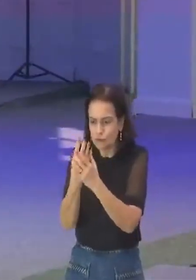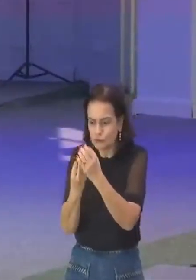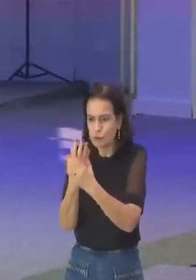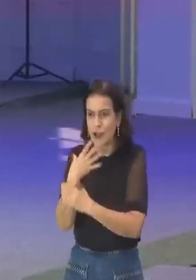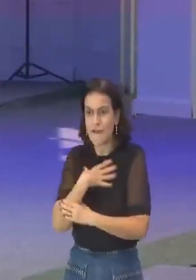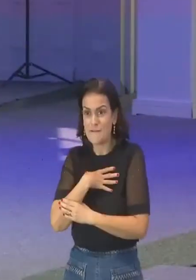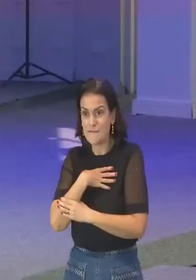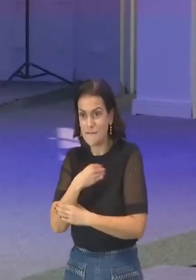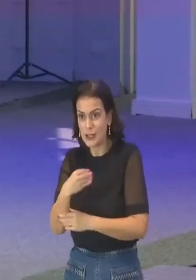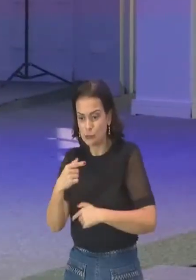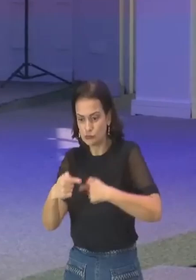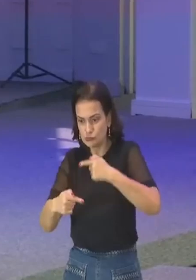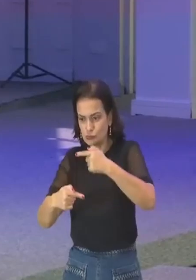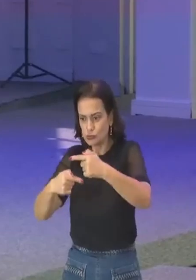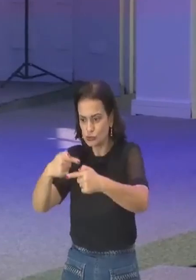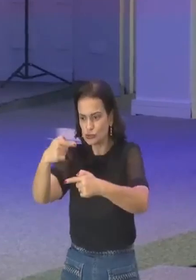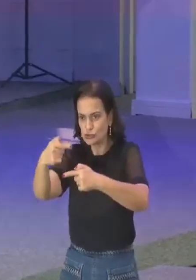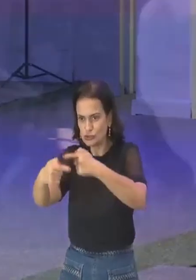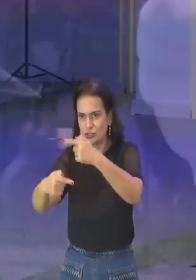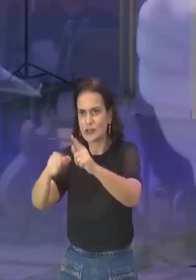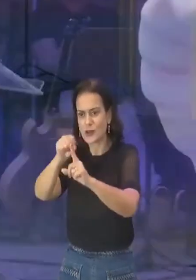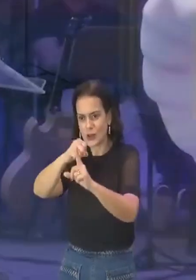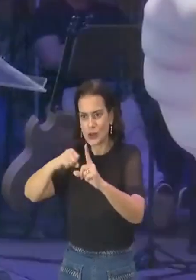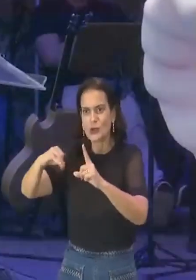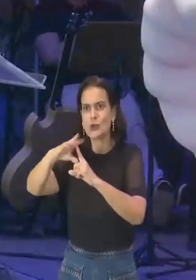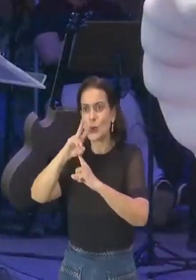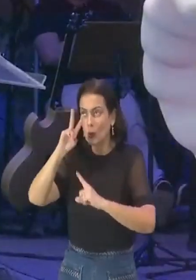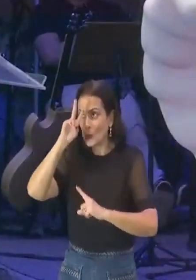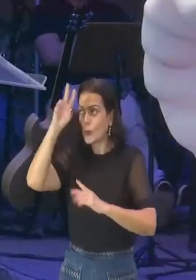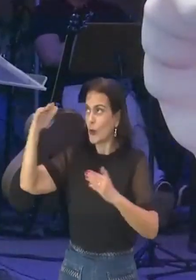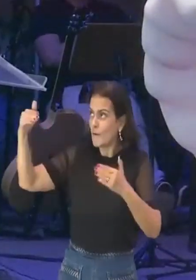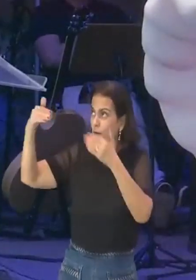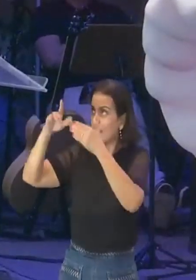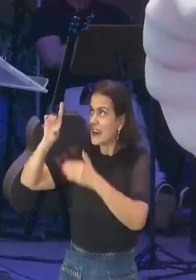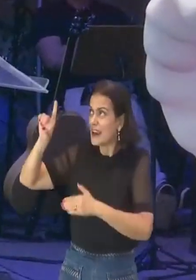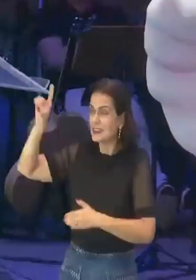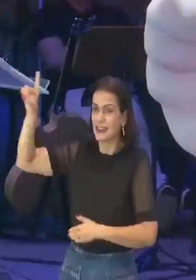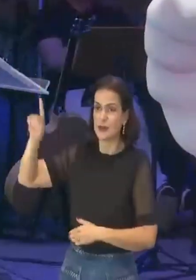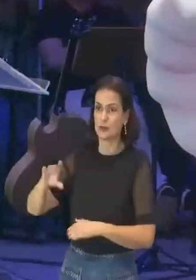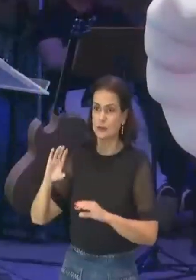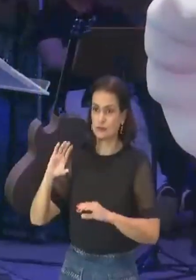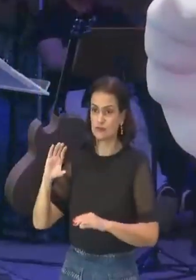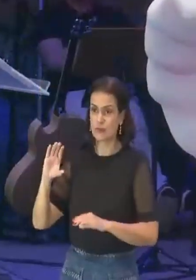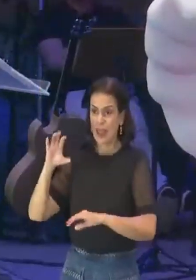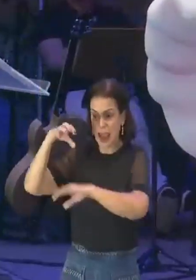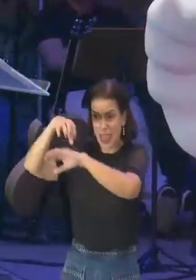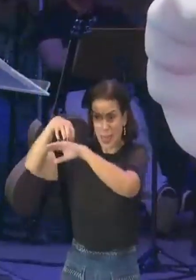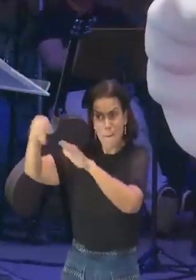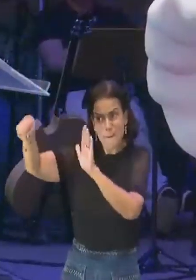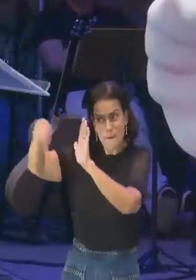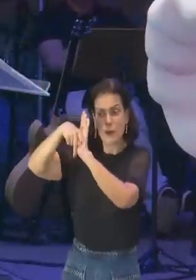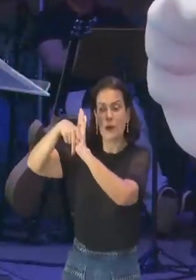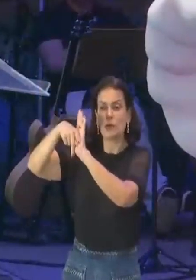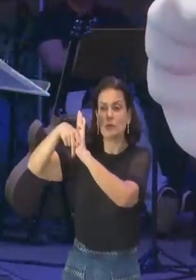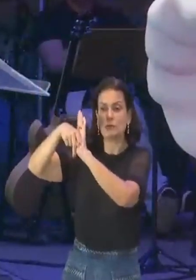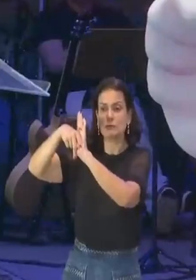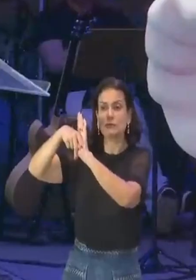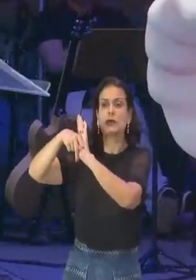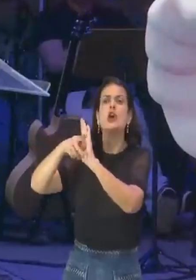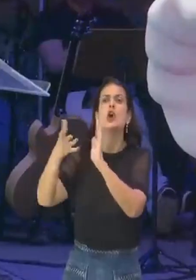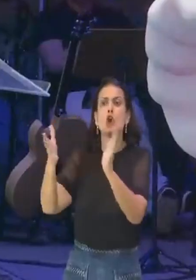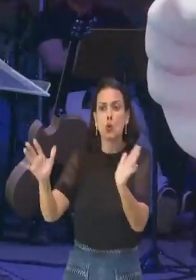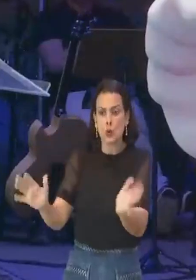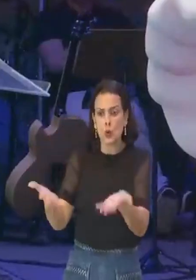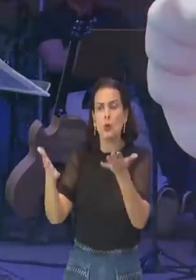para a nossa igreja, para a nossa sociedade, para o reino de Deus, que vão ser pérolas e que vão conseguir levantar o